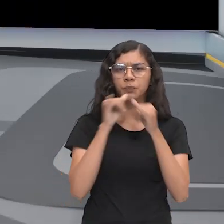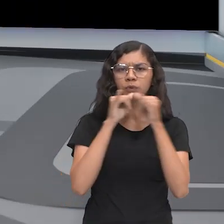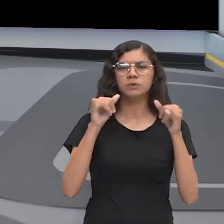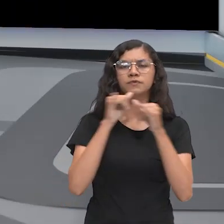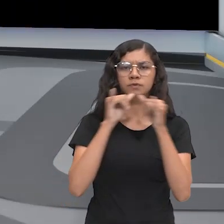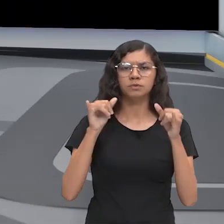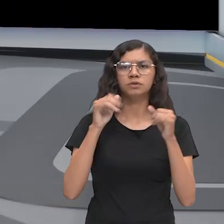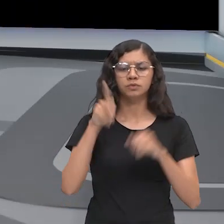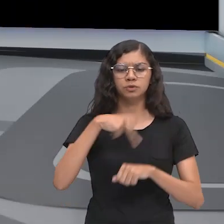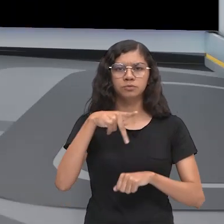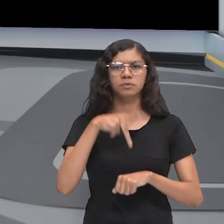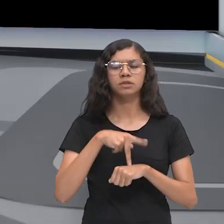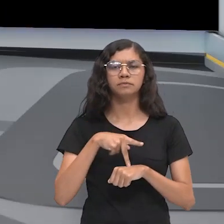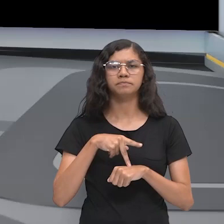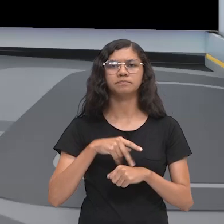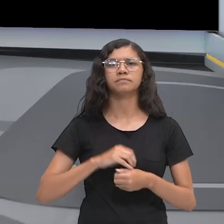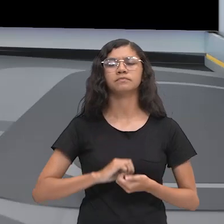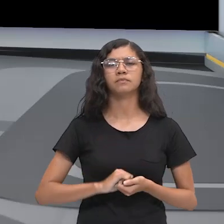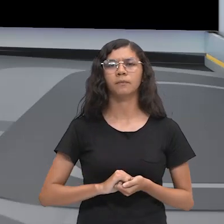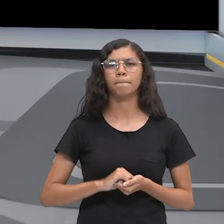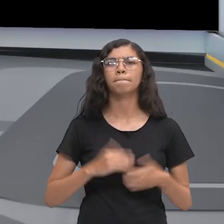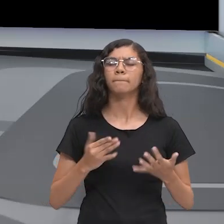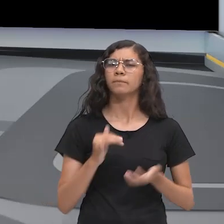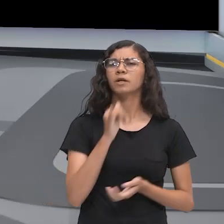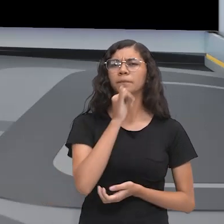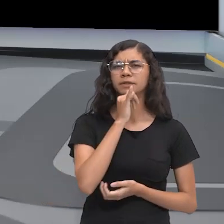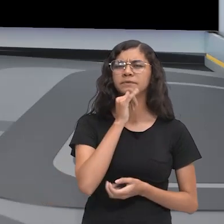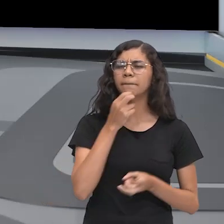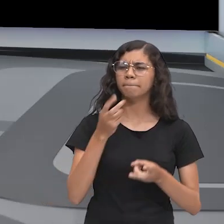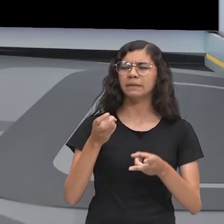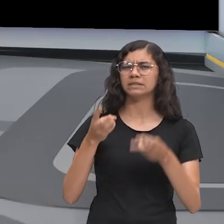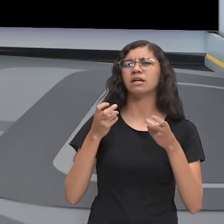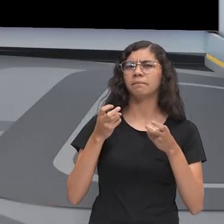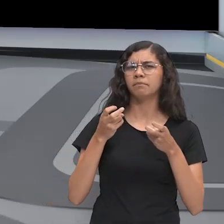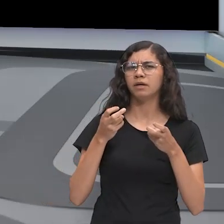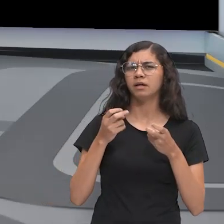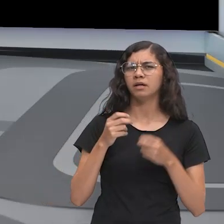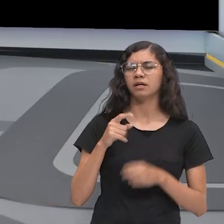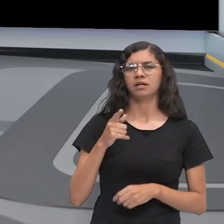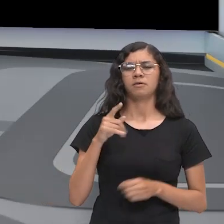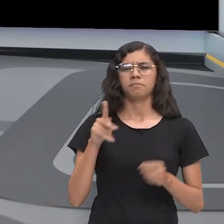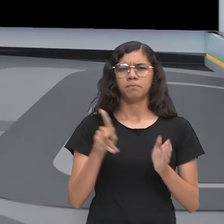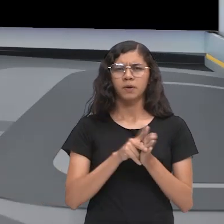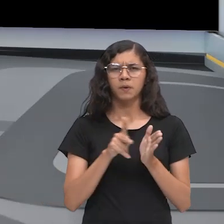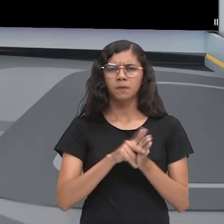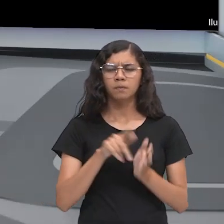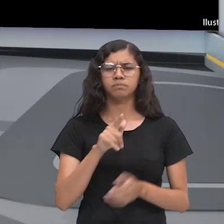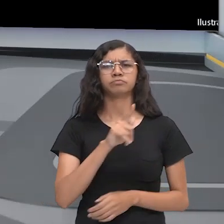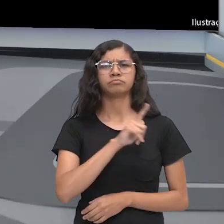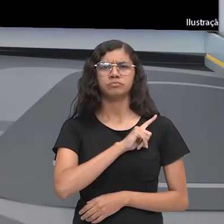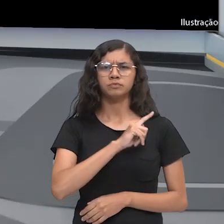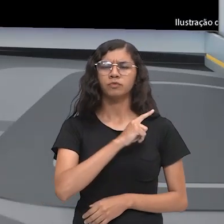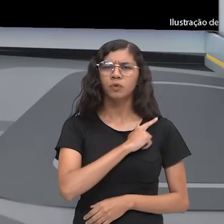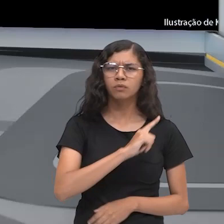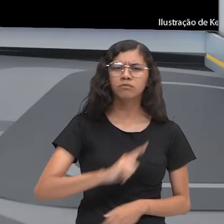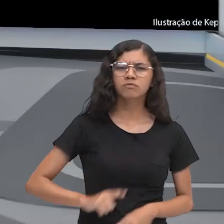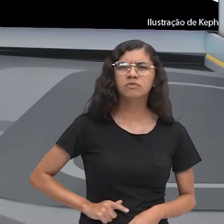quando eles percebem injustiças que acontecem em alguma situação relacionada